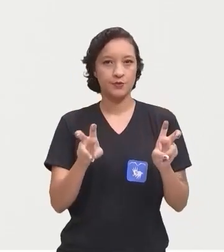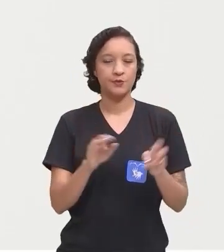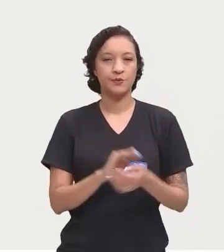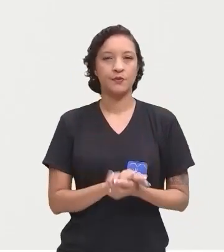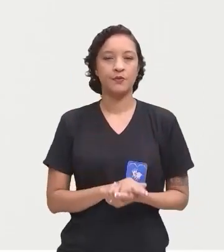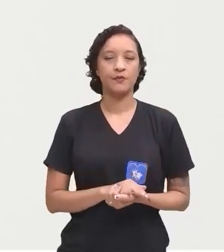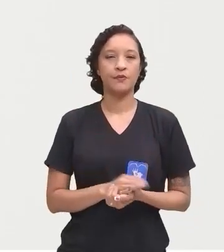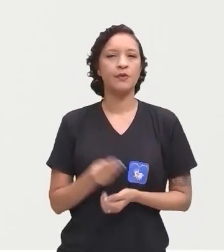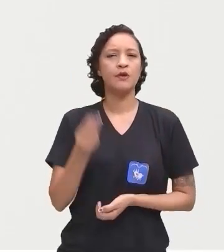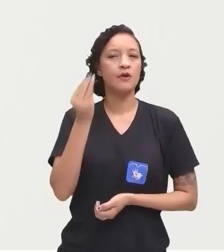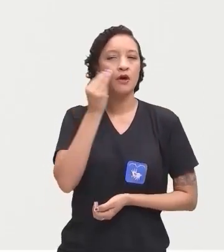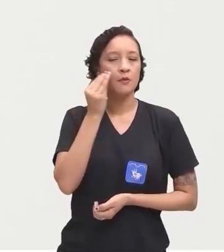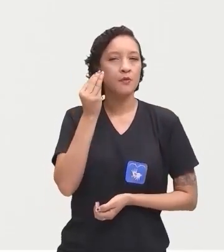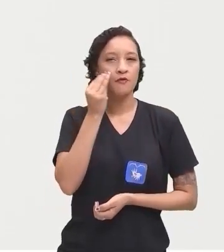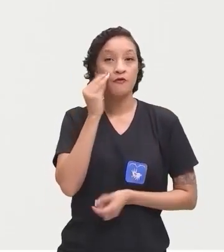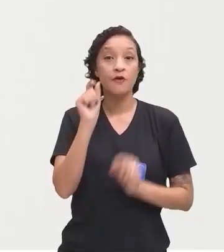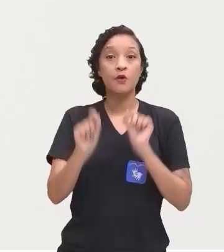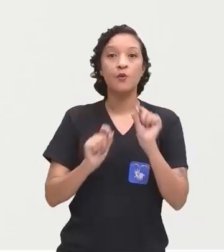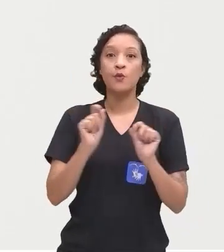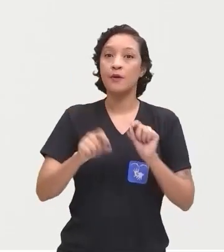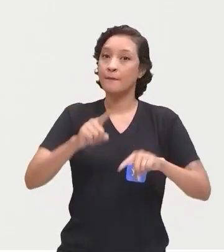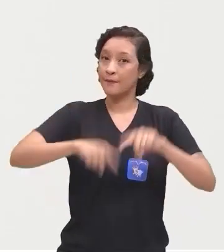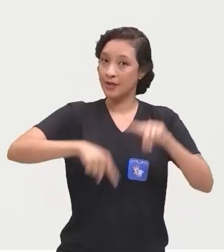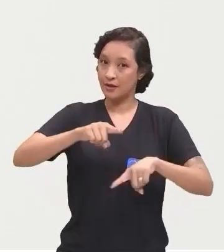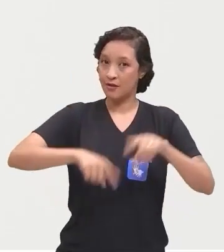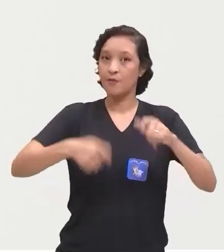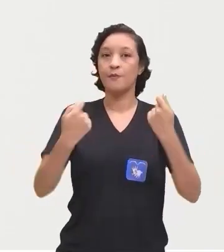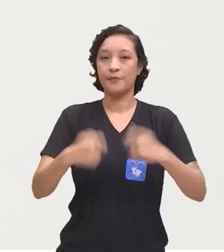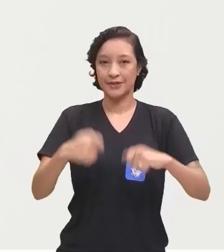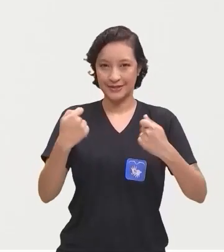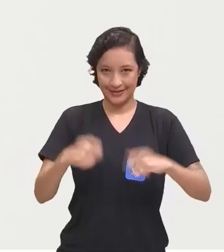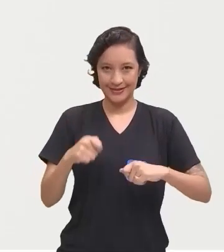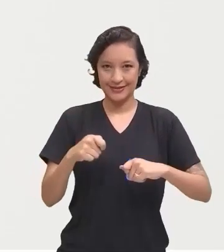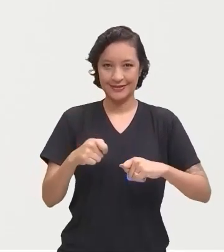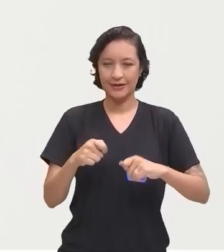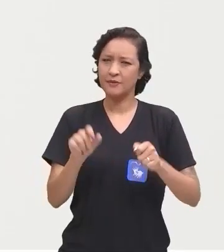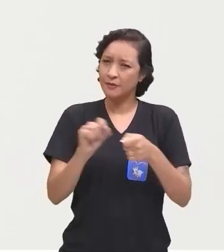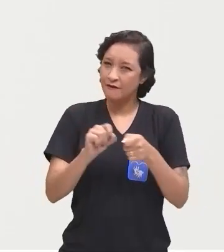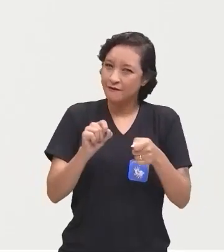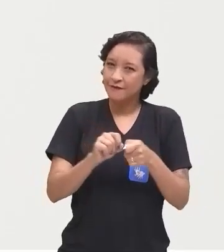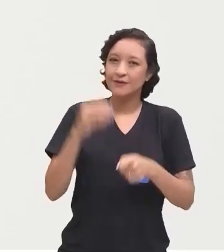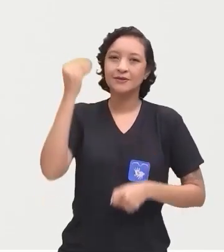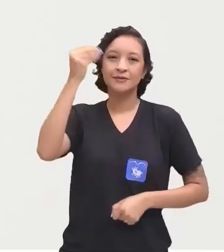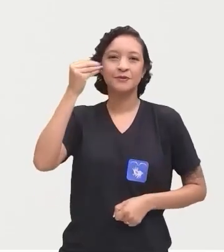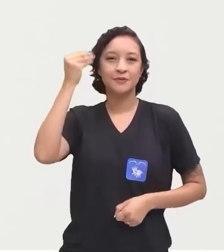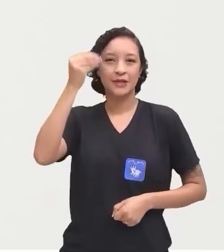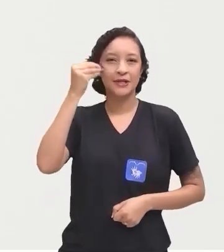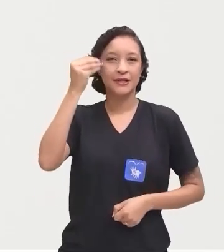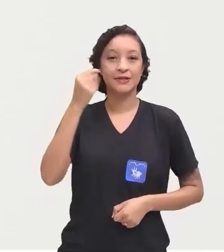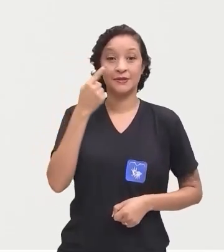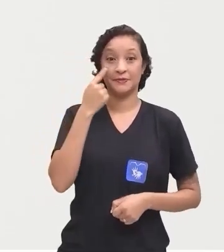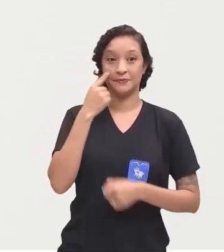revisar os materiais que nós iremos precisar para realizar esse experimento. Vem